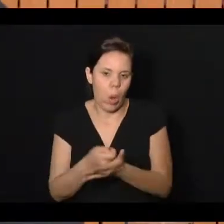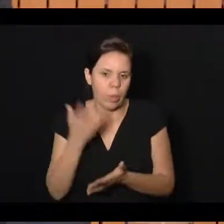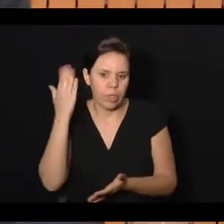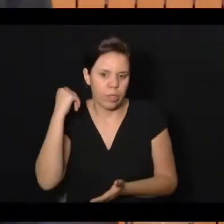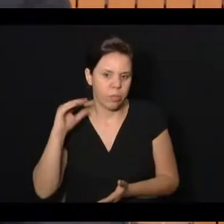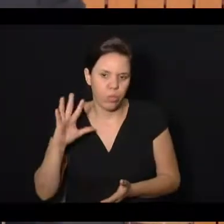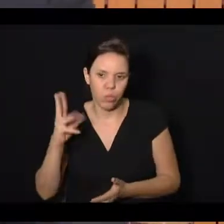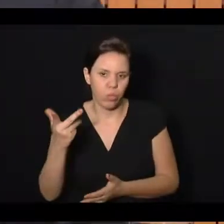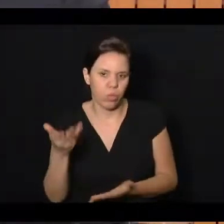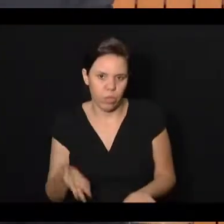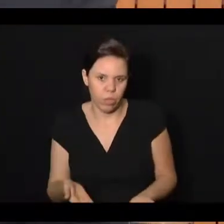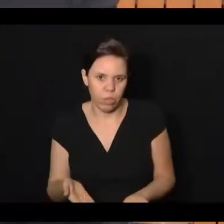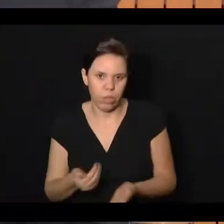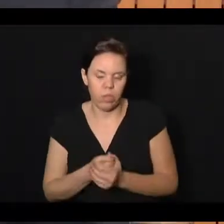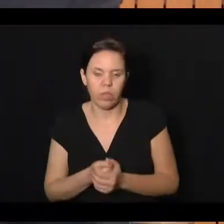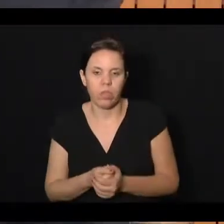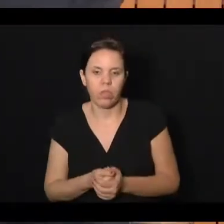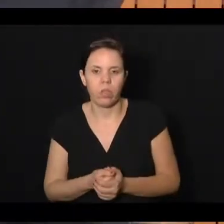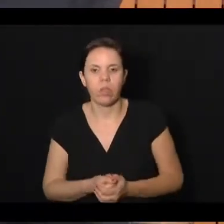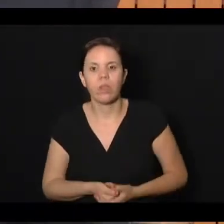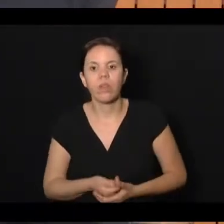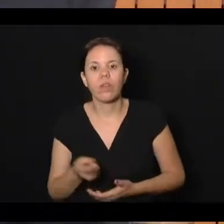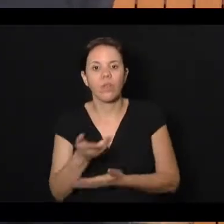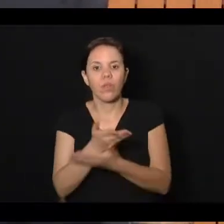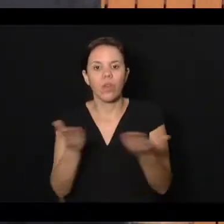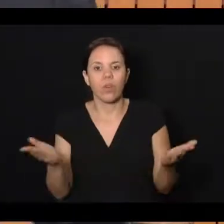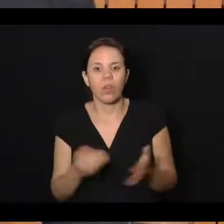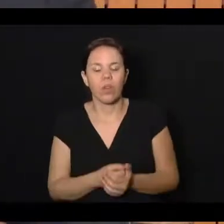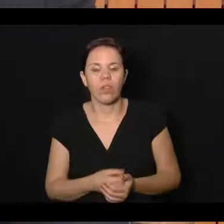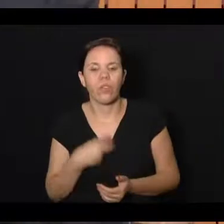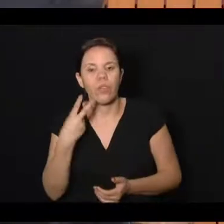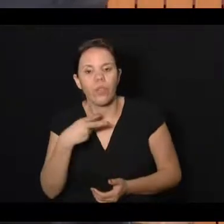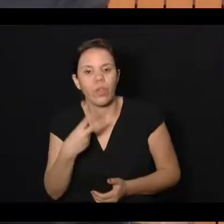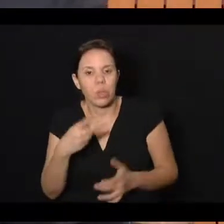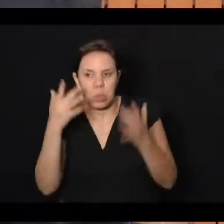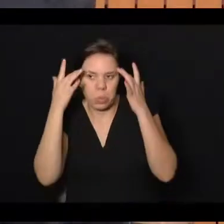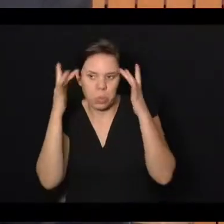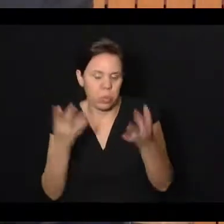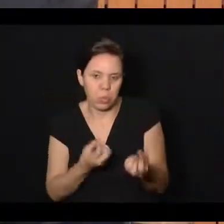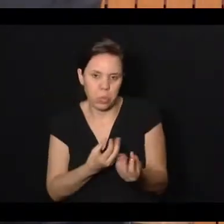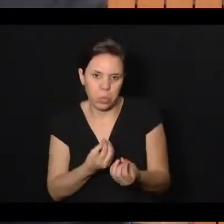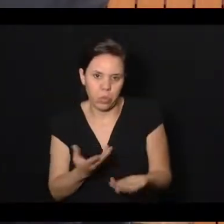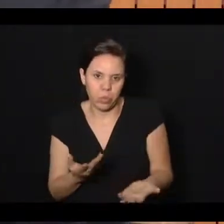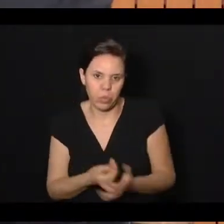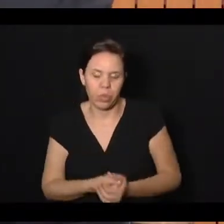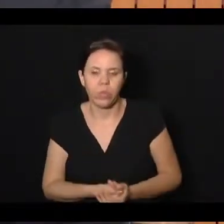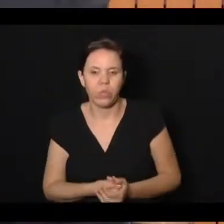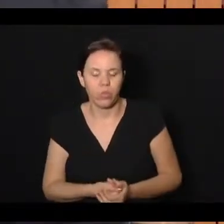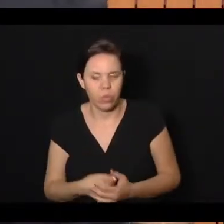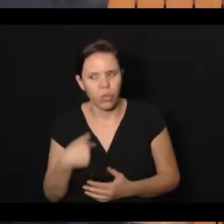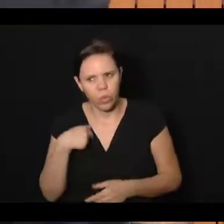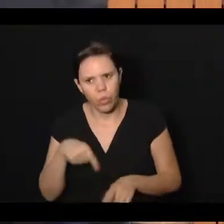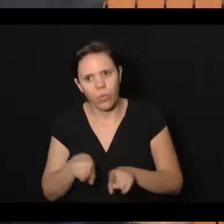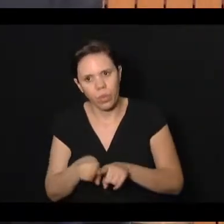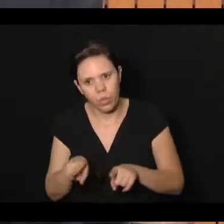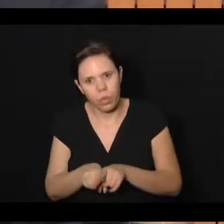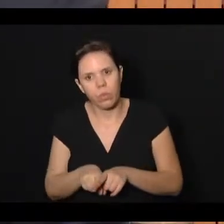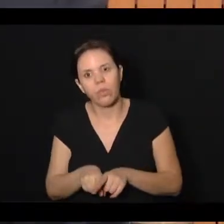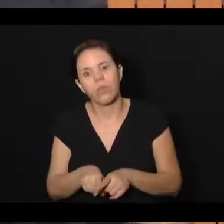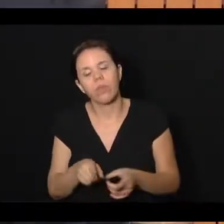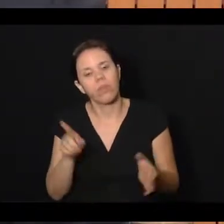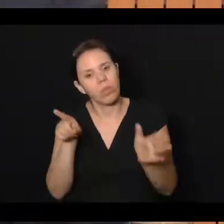tudo aqui e nada impede que você do vereador é uma dessas informações mas eu vou correr com a secretária